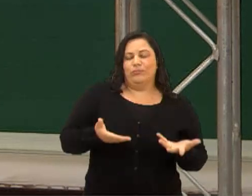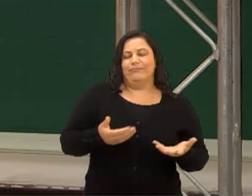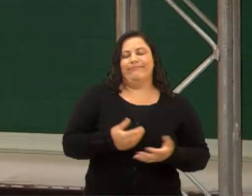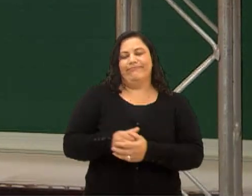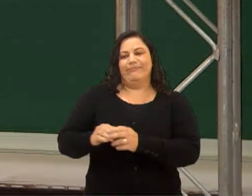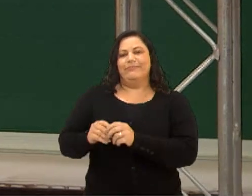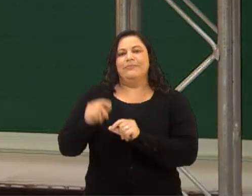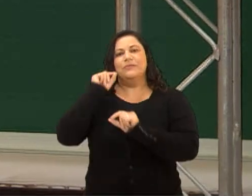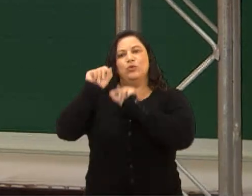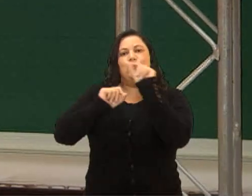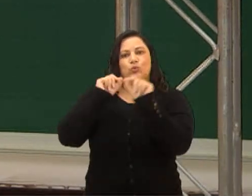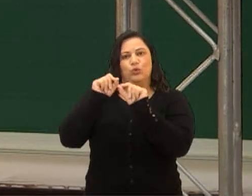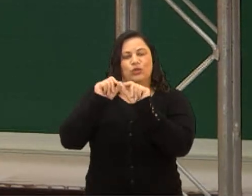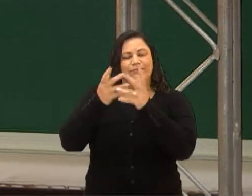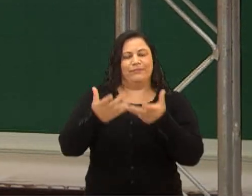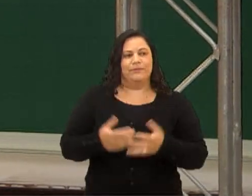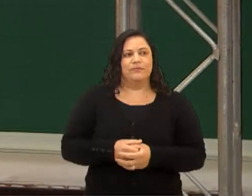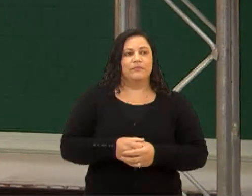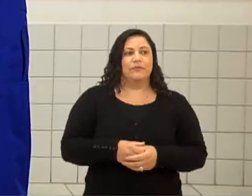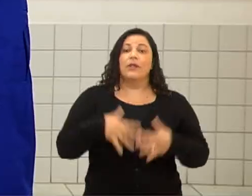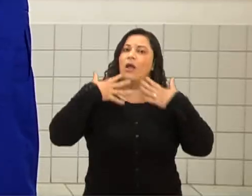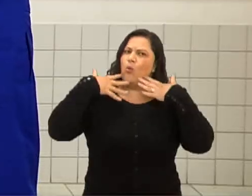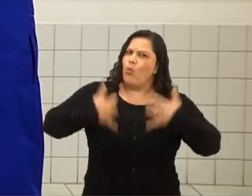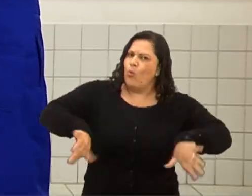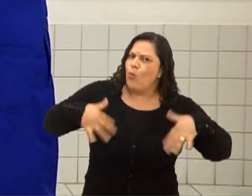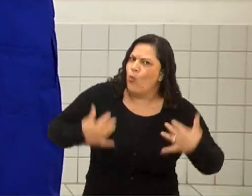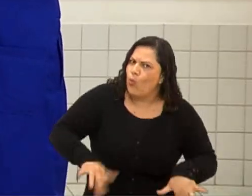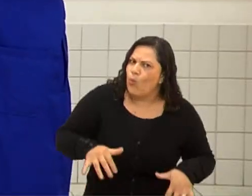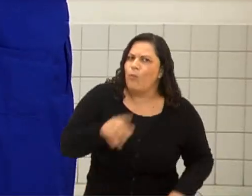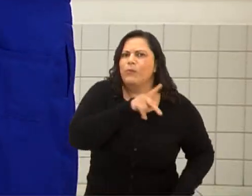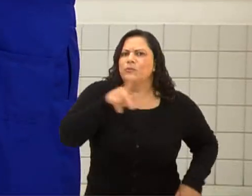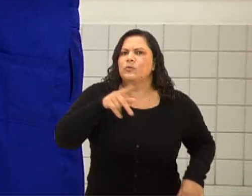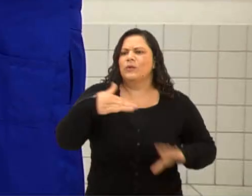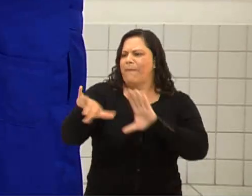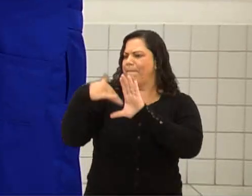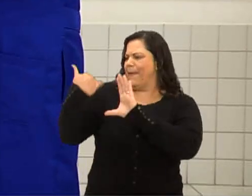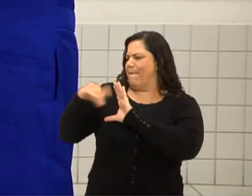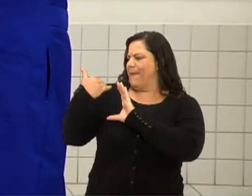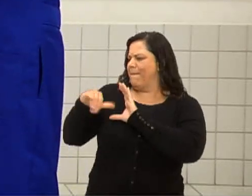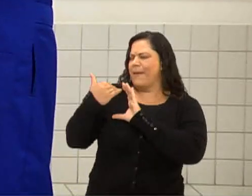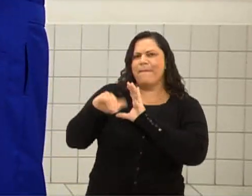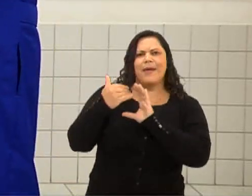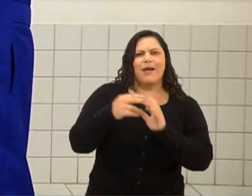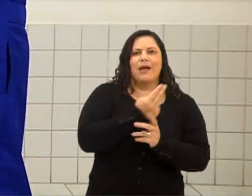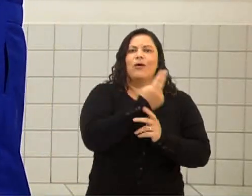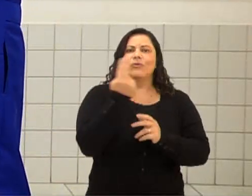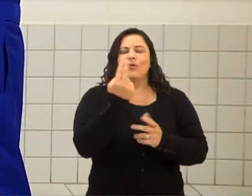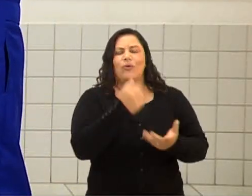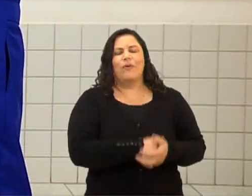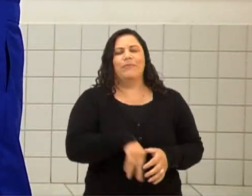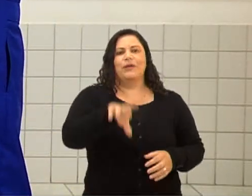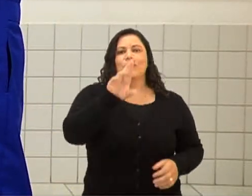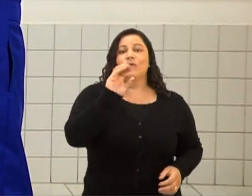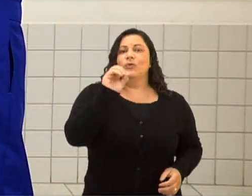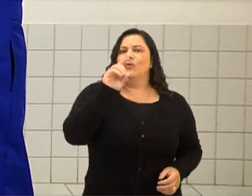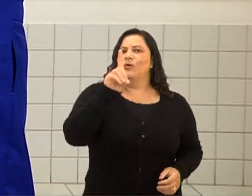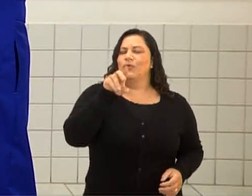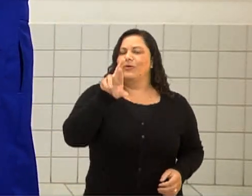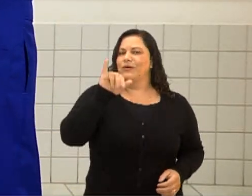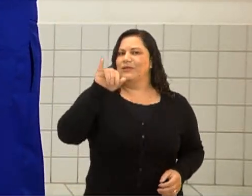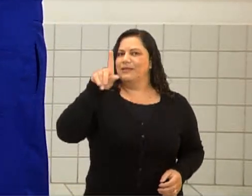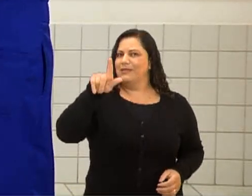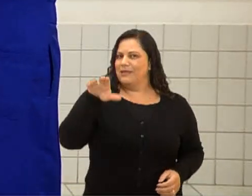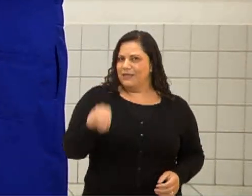tem essa característica Professora Rosa, nossa, tem aqui um recadinho pra gente. O meu nome é Rodrigo Wellington, sou